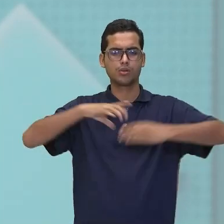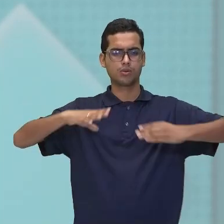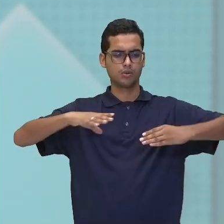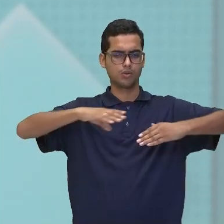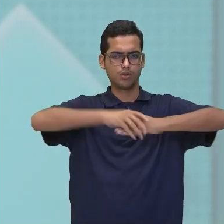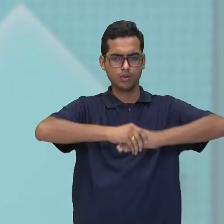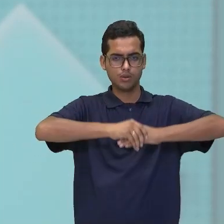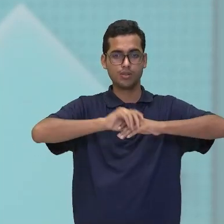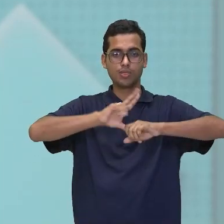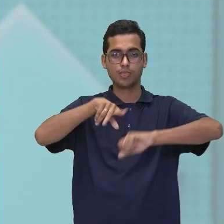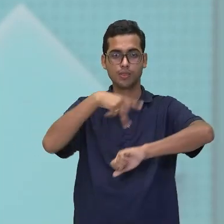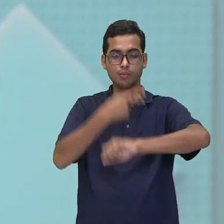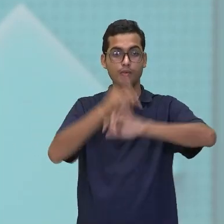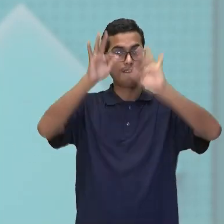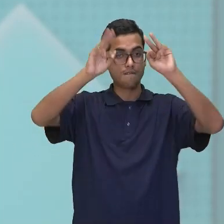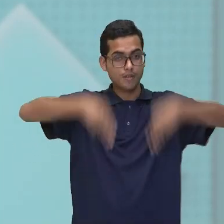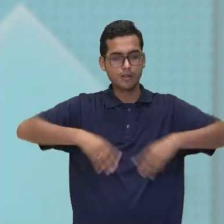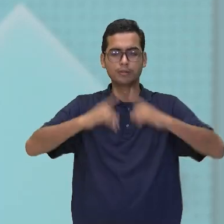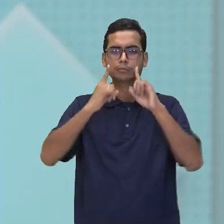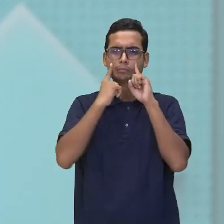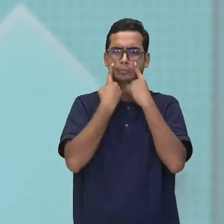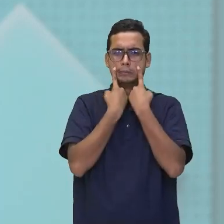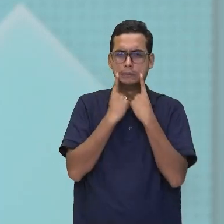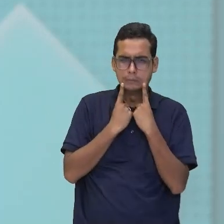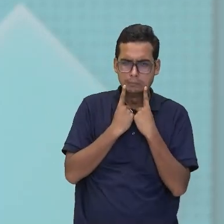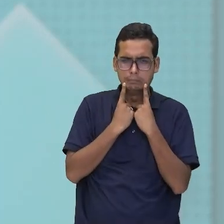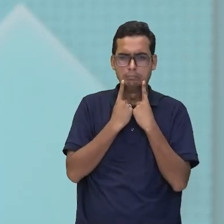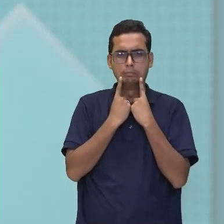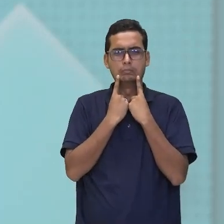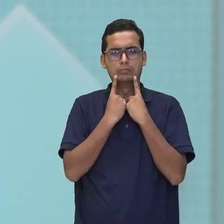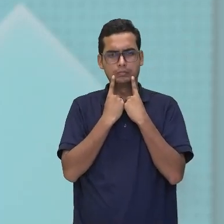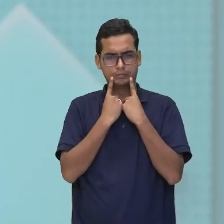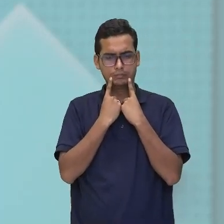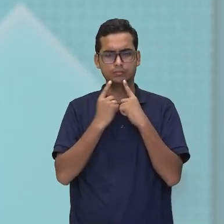eles choraram. Então, a Marina